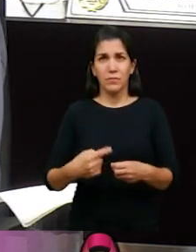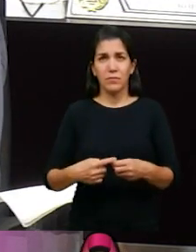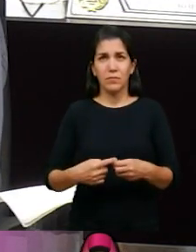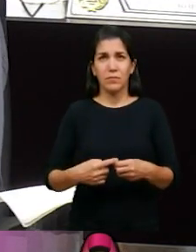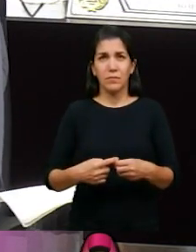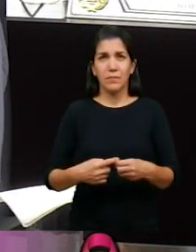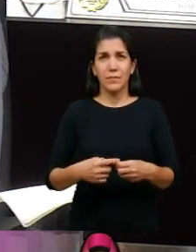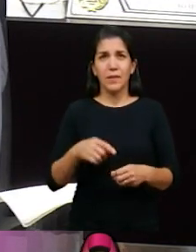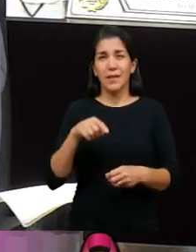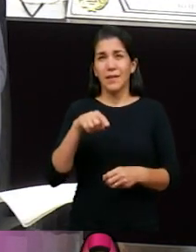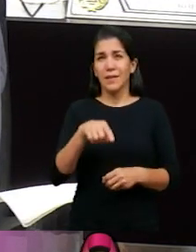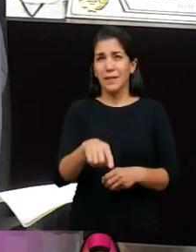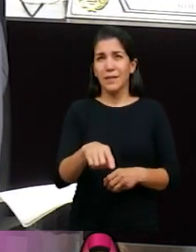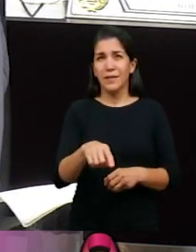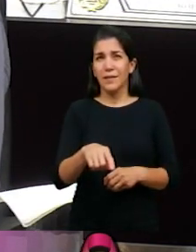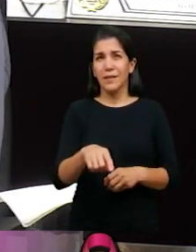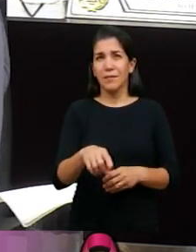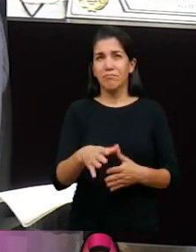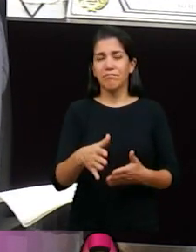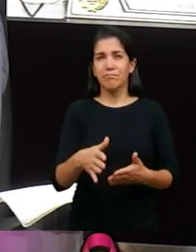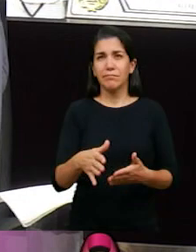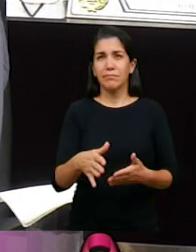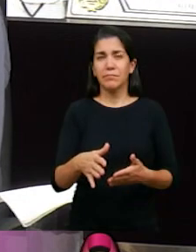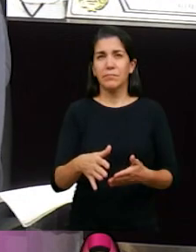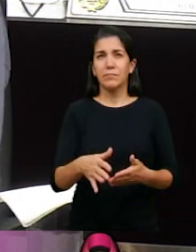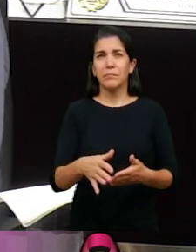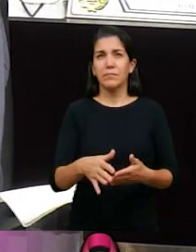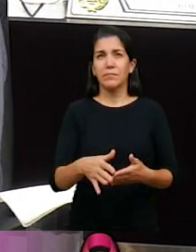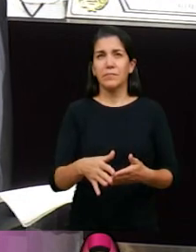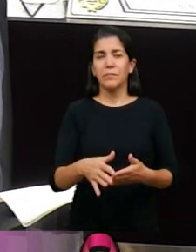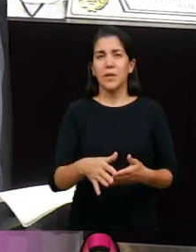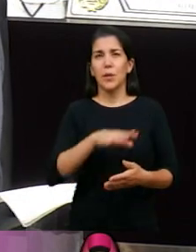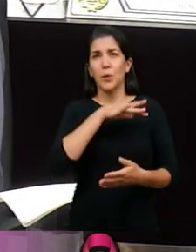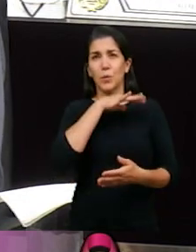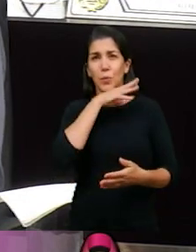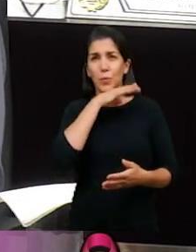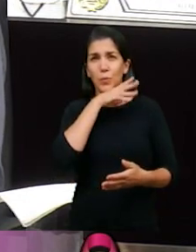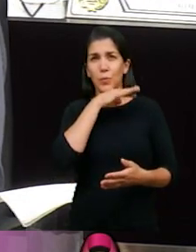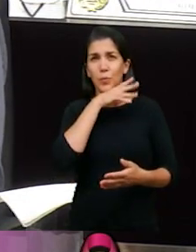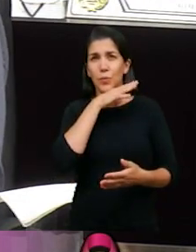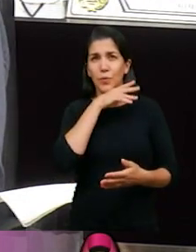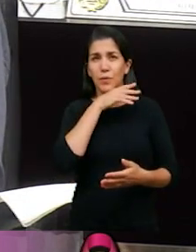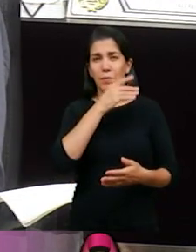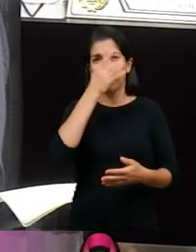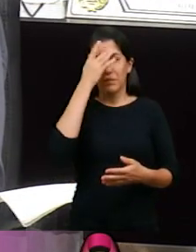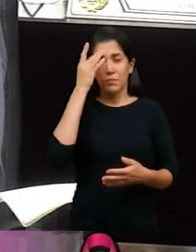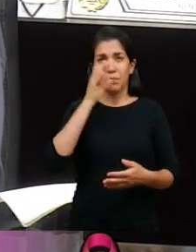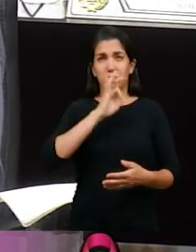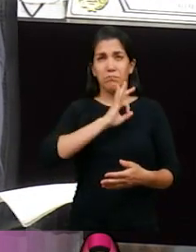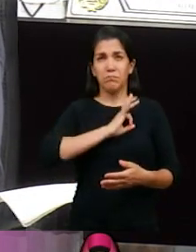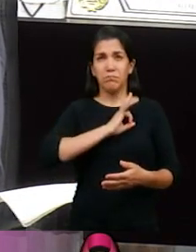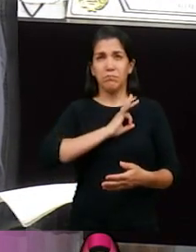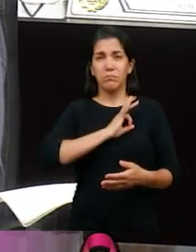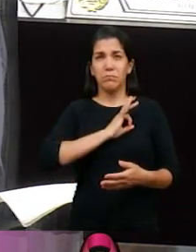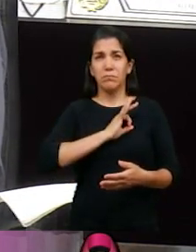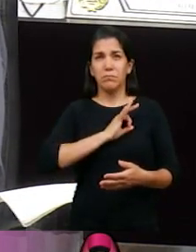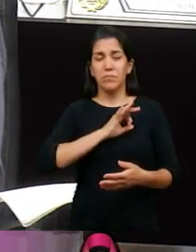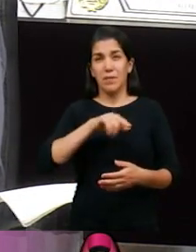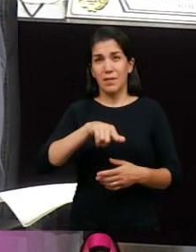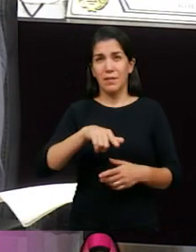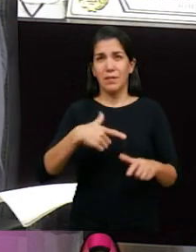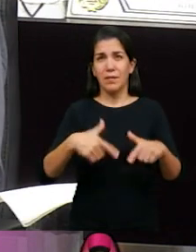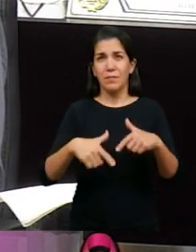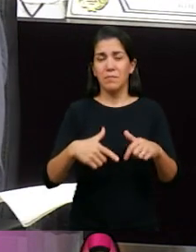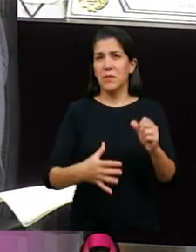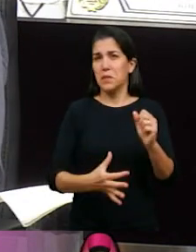aquela base, praticamente, ela já está insalubre para os profissionais que ali trabalham. Além de não dar segurança